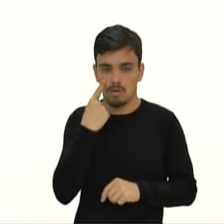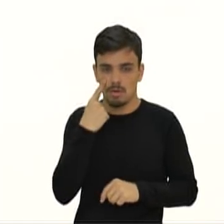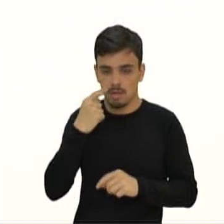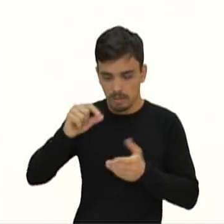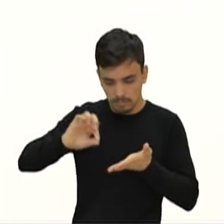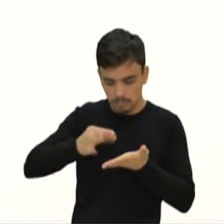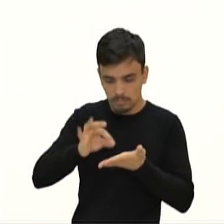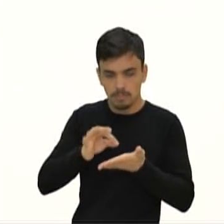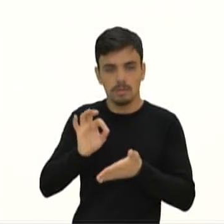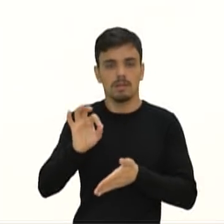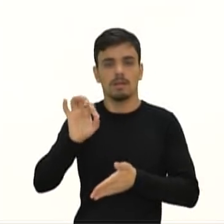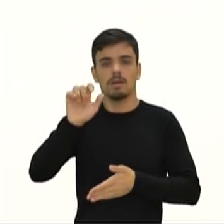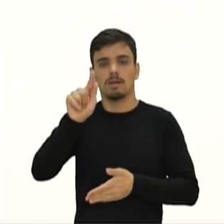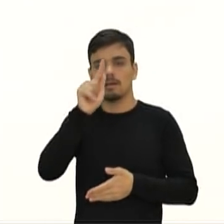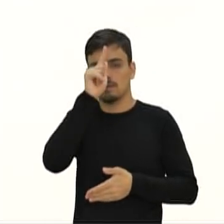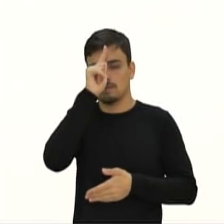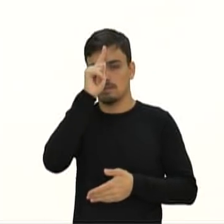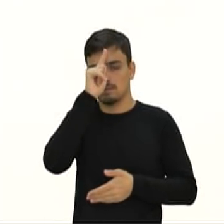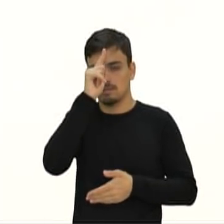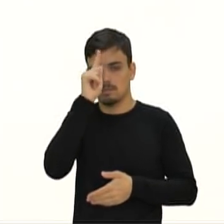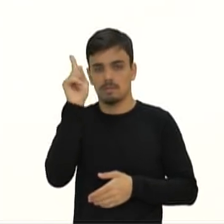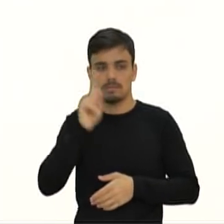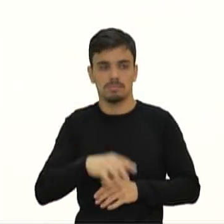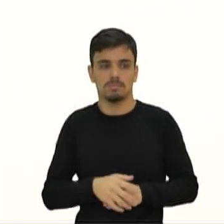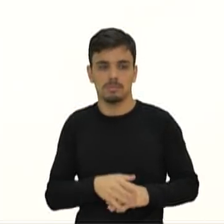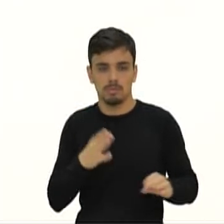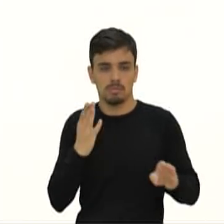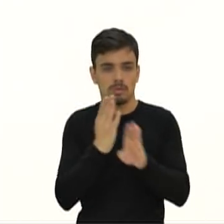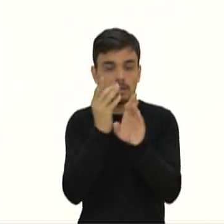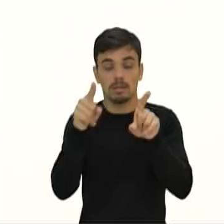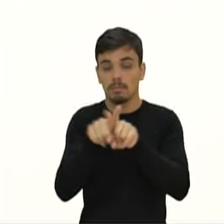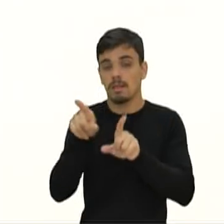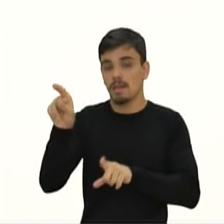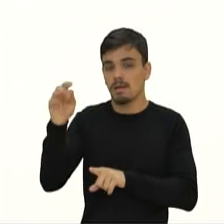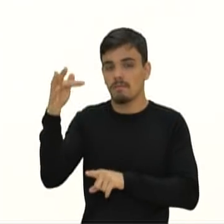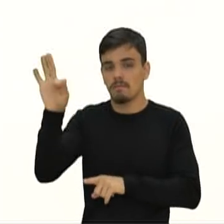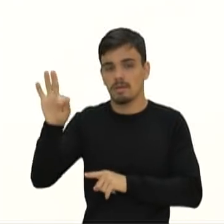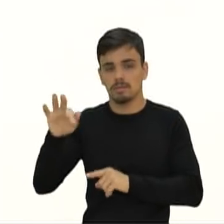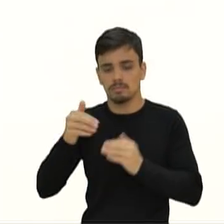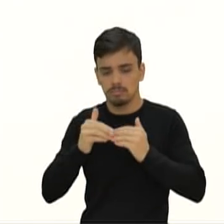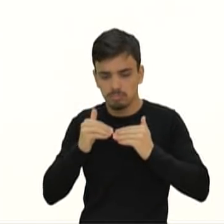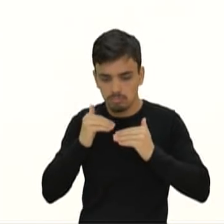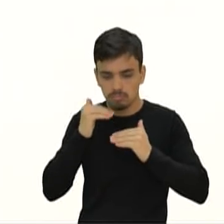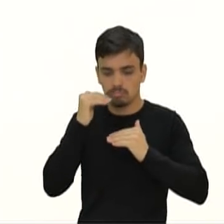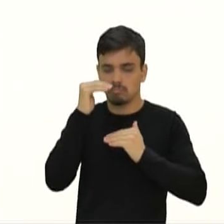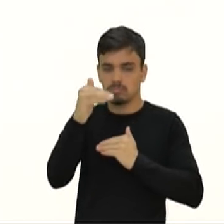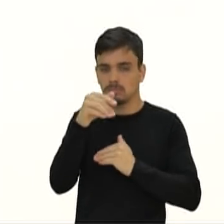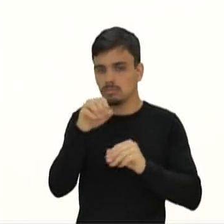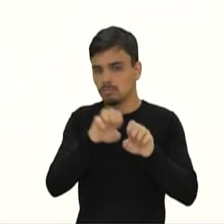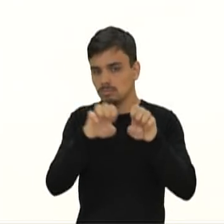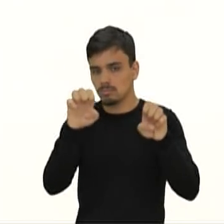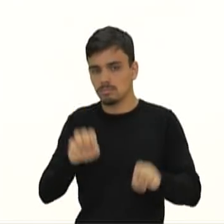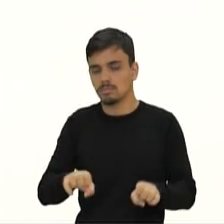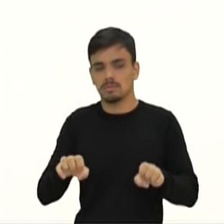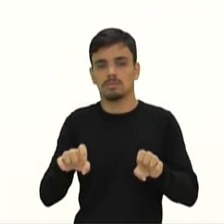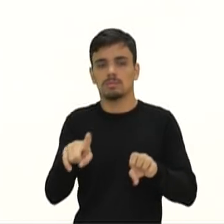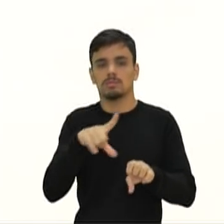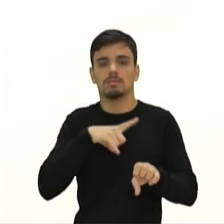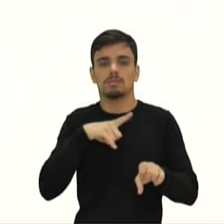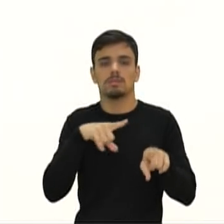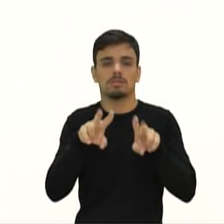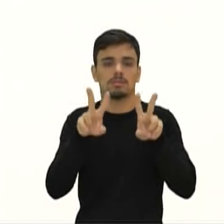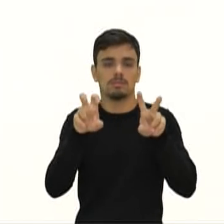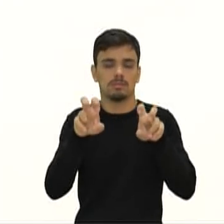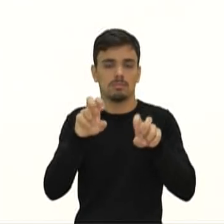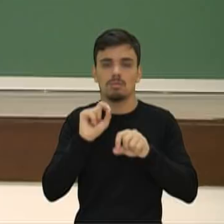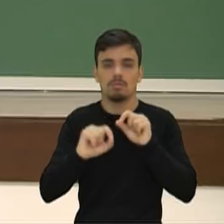foram encontradas na França. Isso também avançando um pouco da estruturação que você tem do contexto histórico